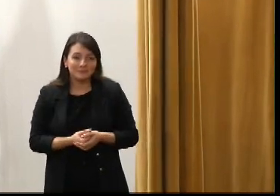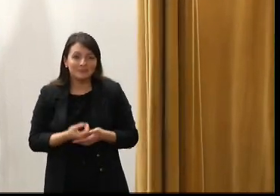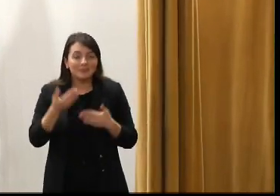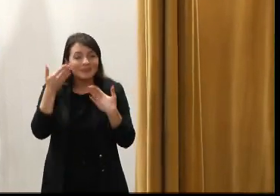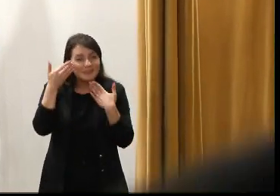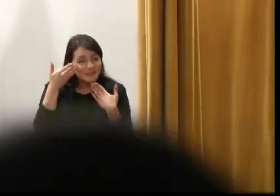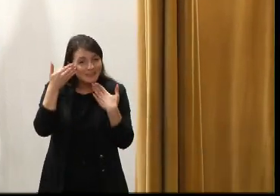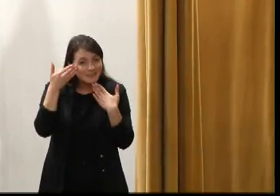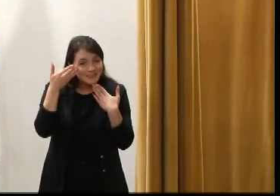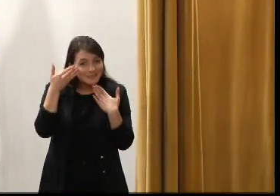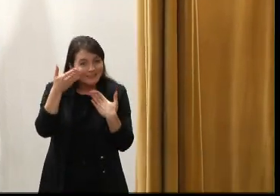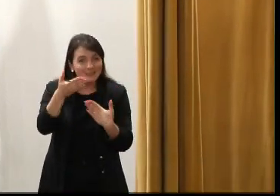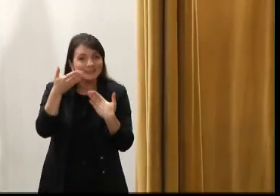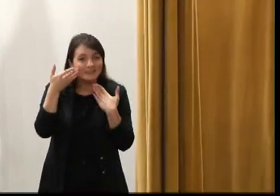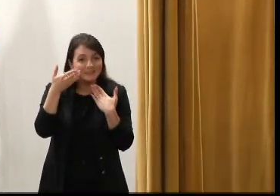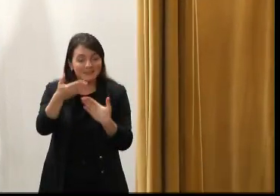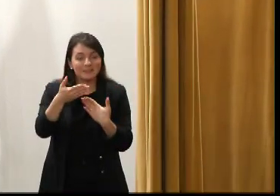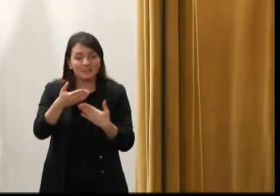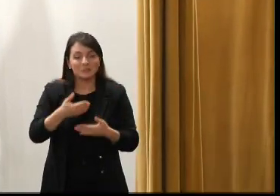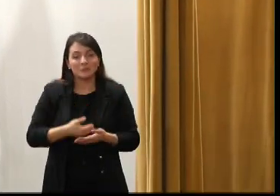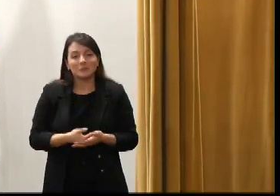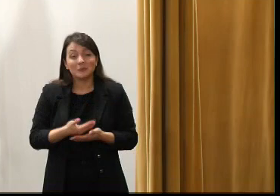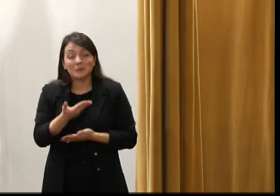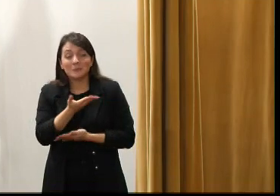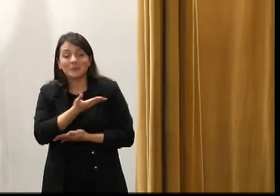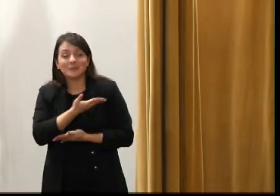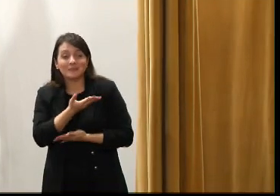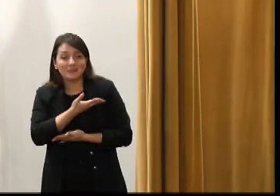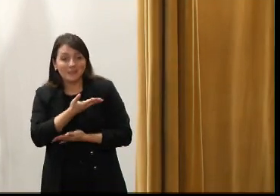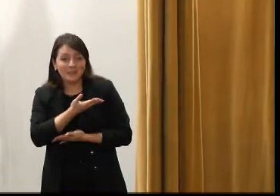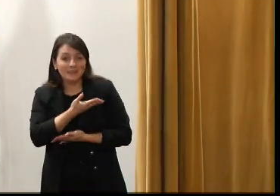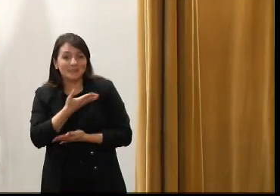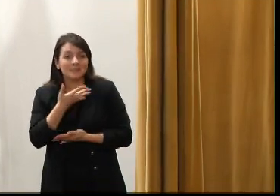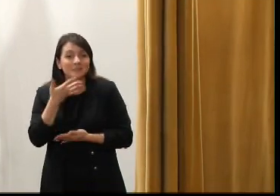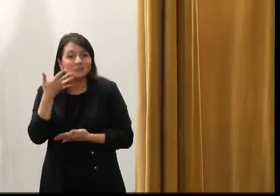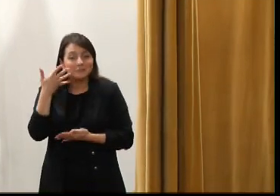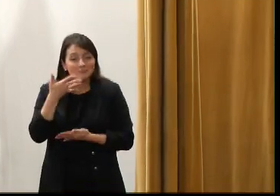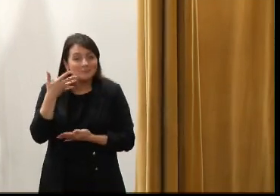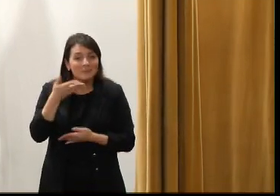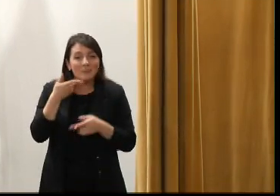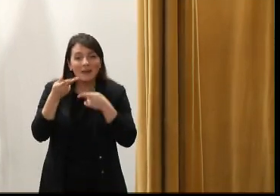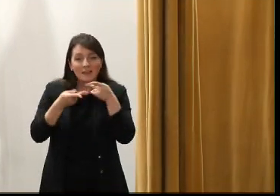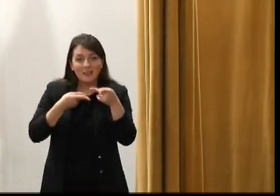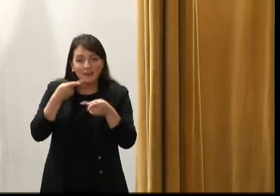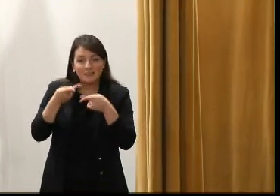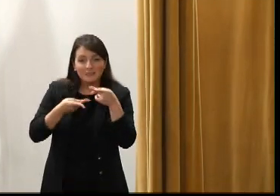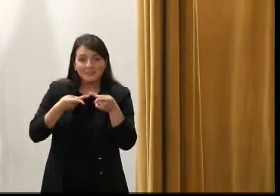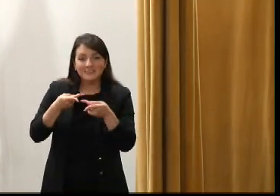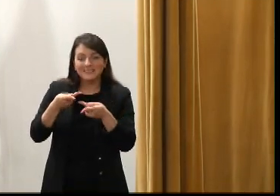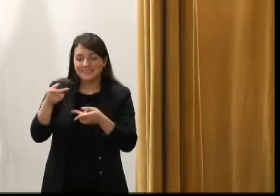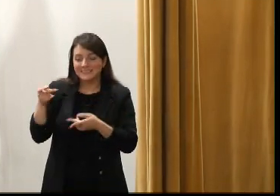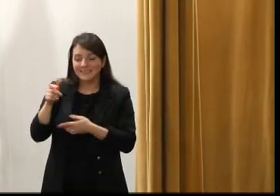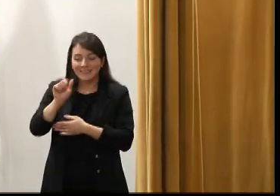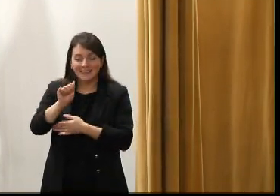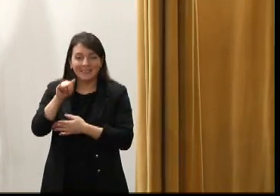Agradeço as palavras e amizades da sempre brilhante doutora Annelise